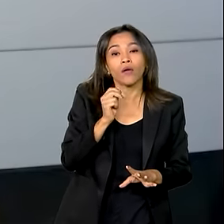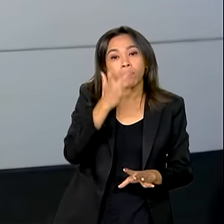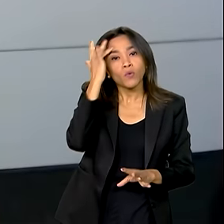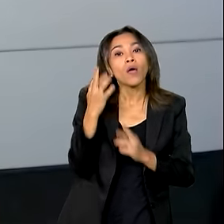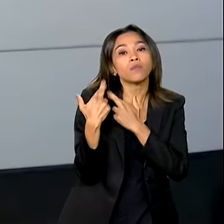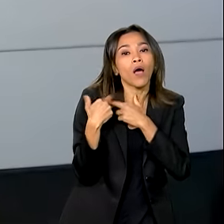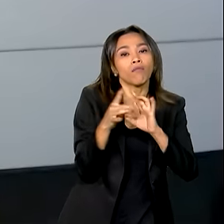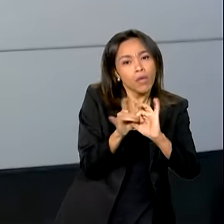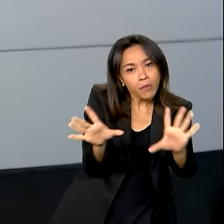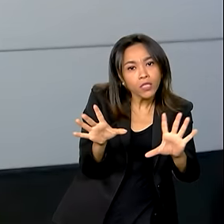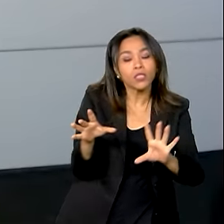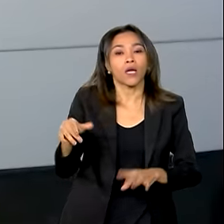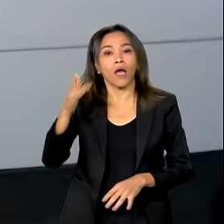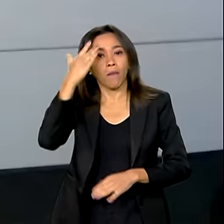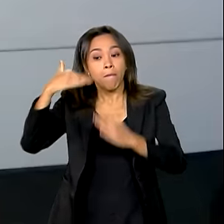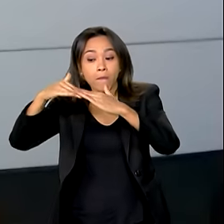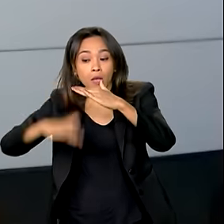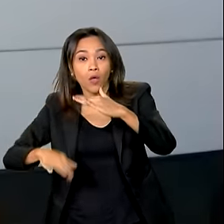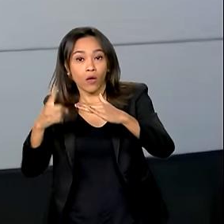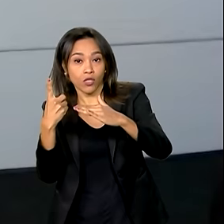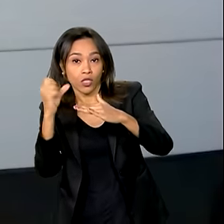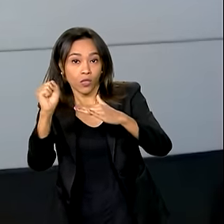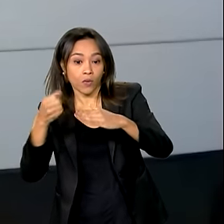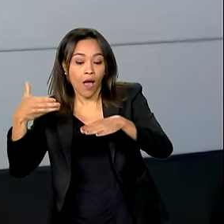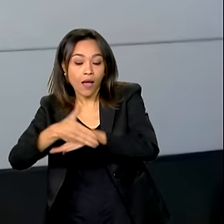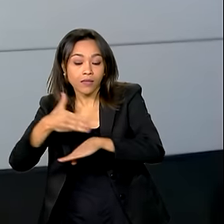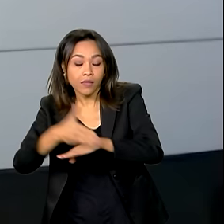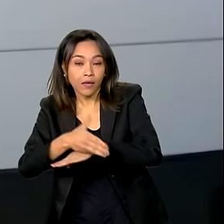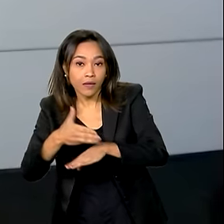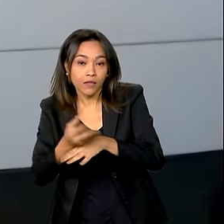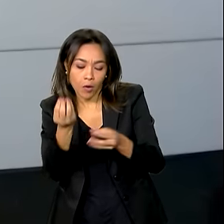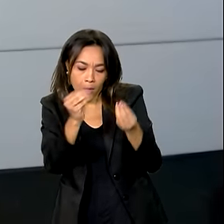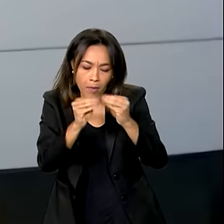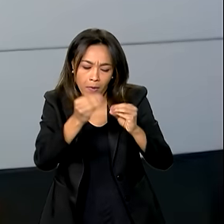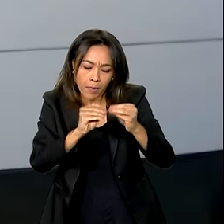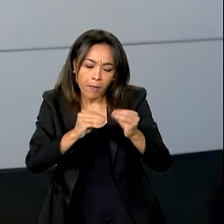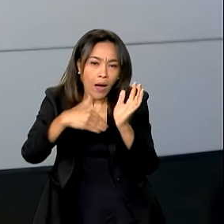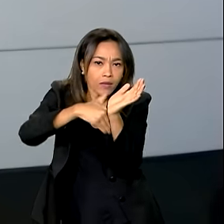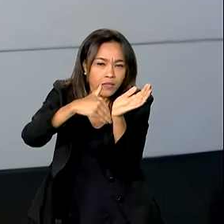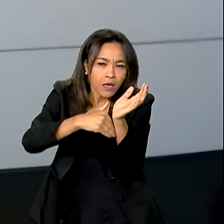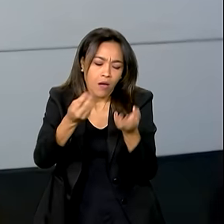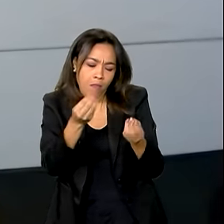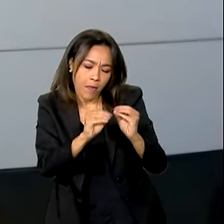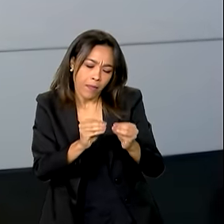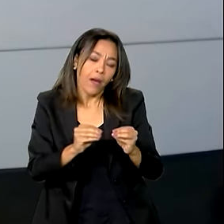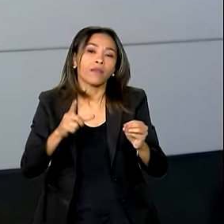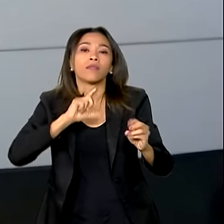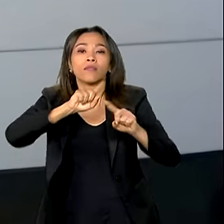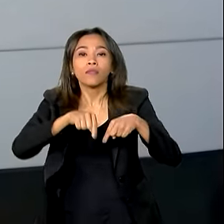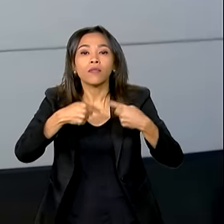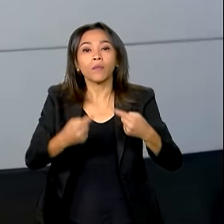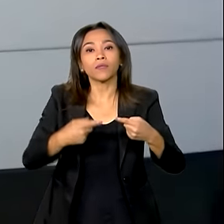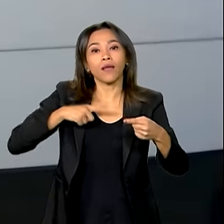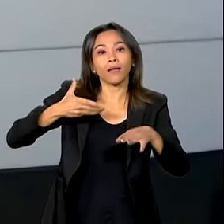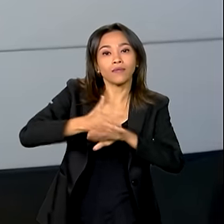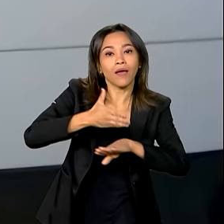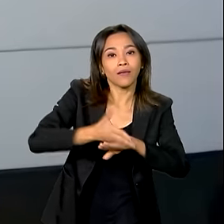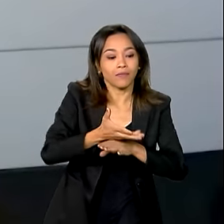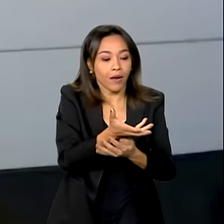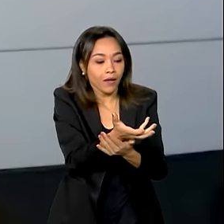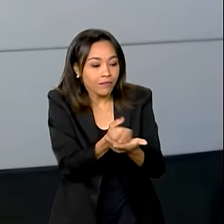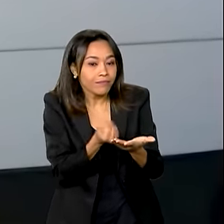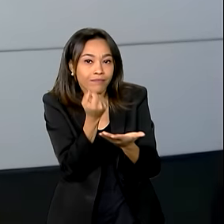menor de idade, ele acessa o aplicativo Caixa Tem, cadastra o usuário e senha dele e ele vai ter acesso aos recursos financeiros